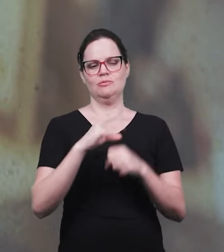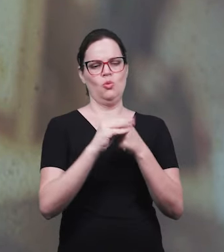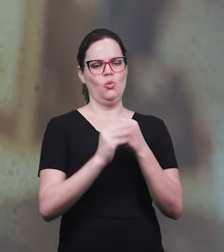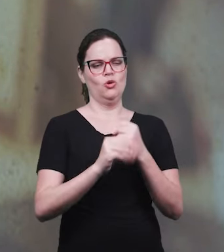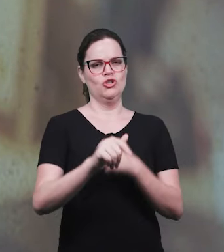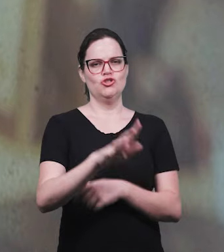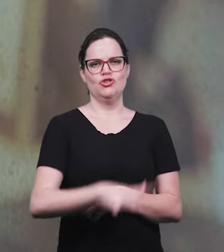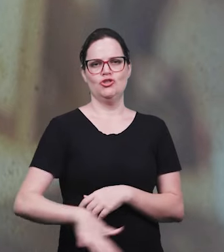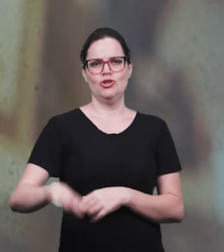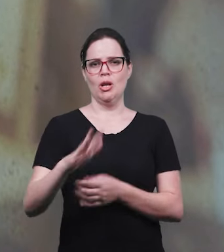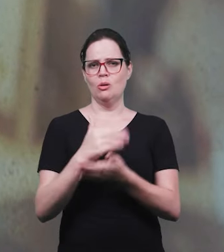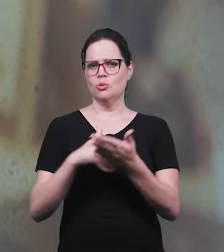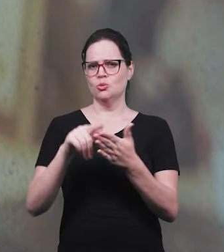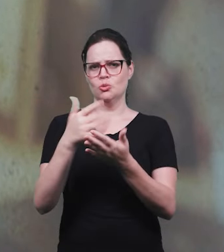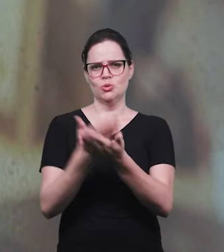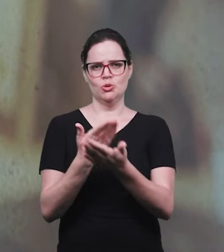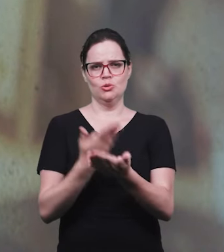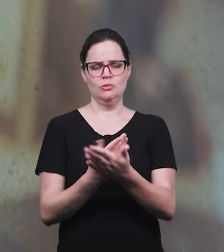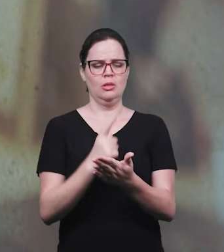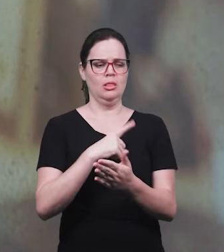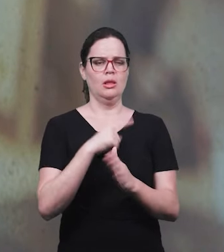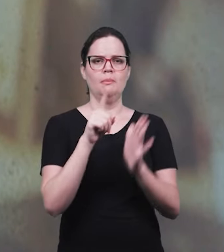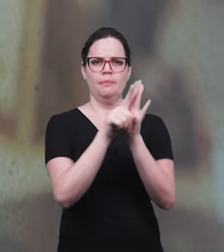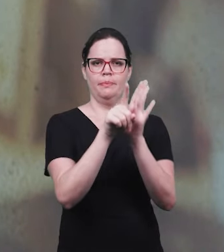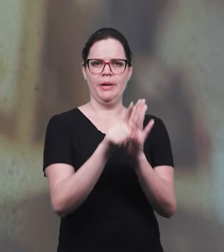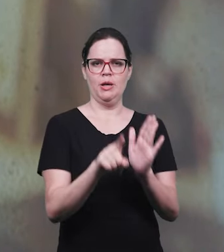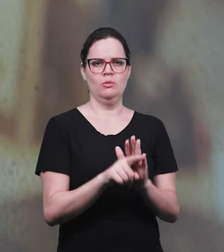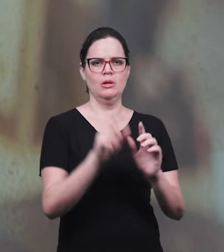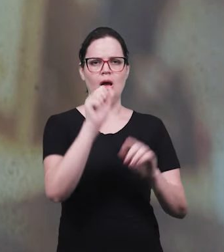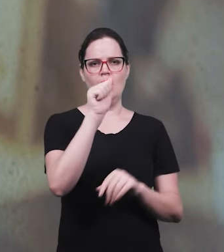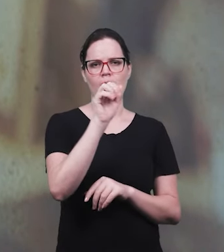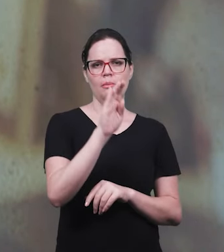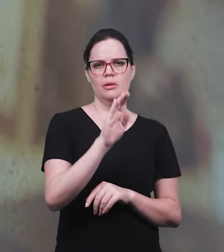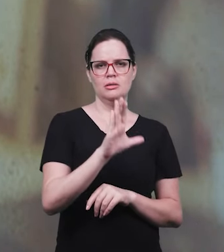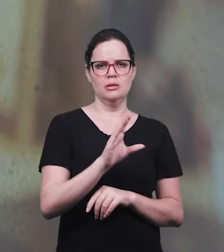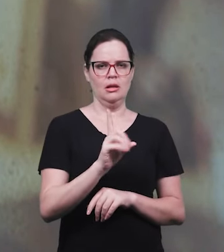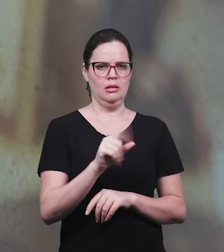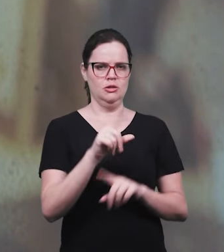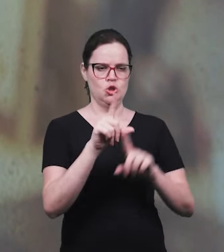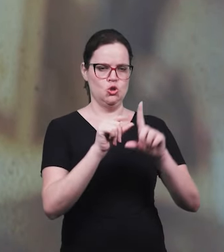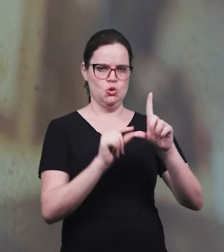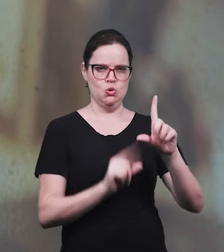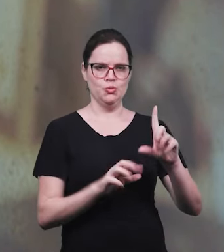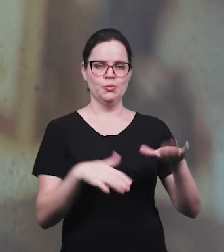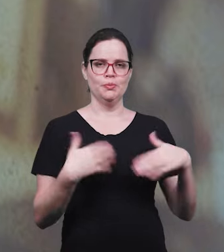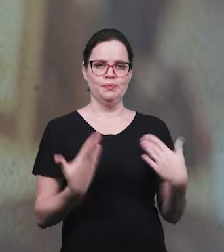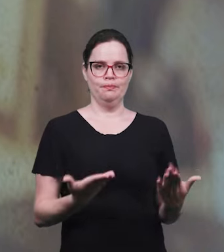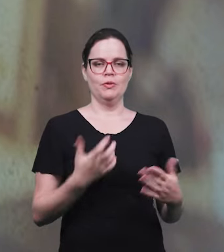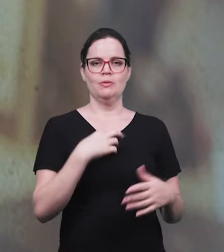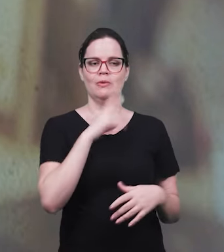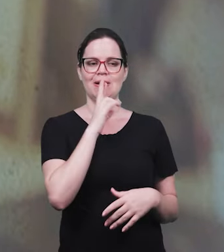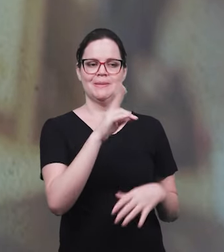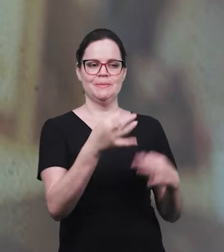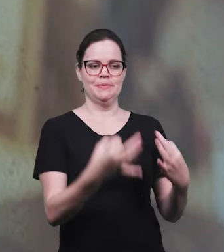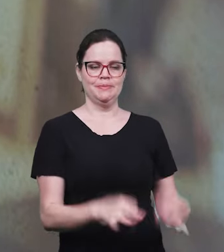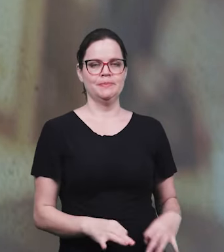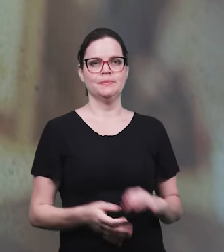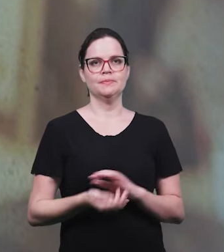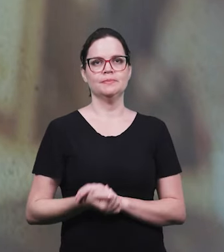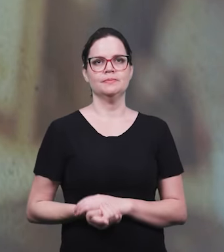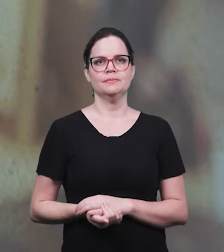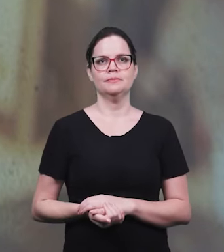estudou, então, vão ter perguntas objetivas, né? Você vai marcar a resposta para aquela questão. Então, perguntas